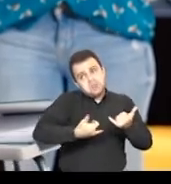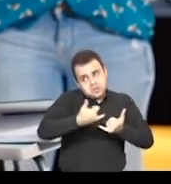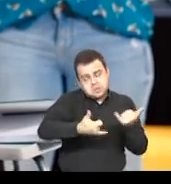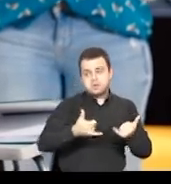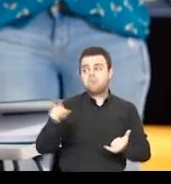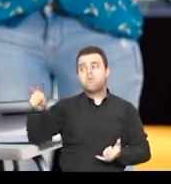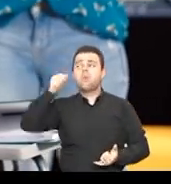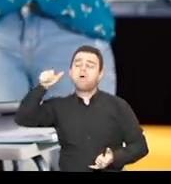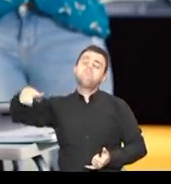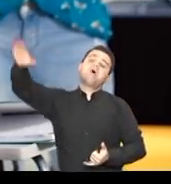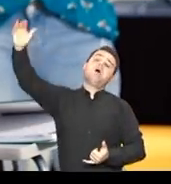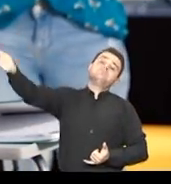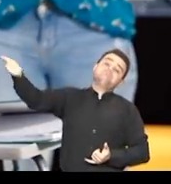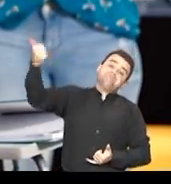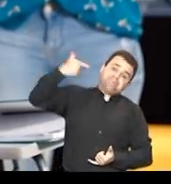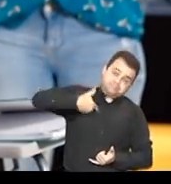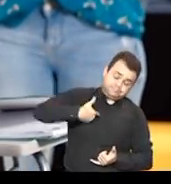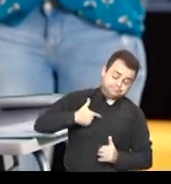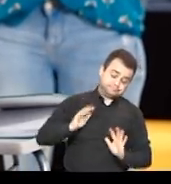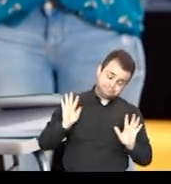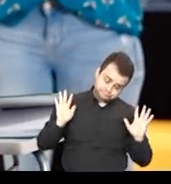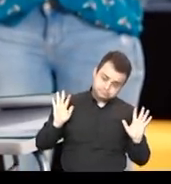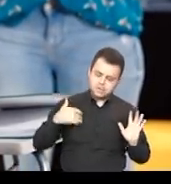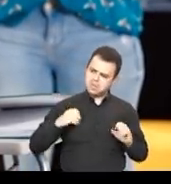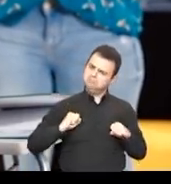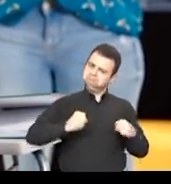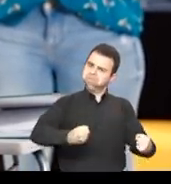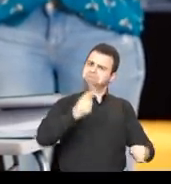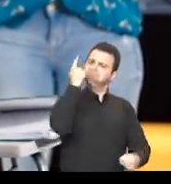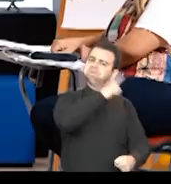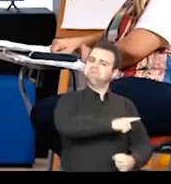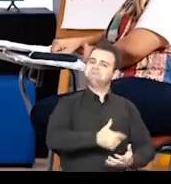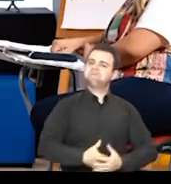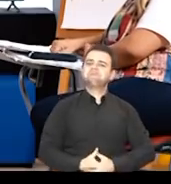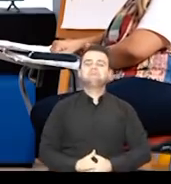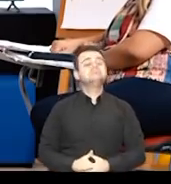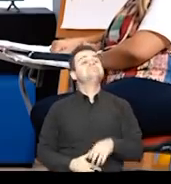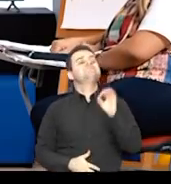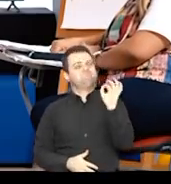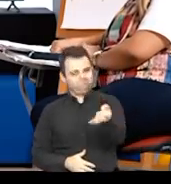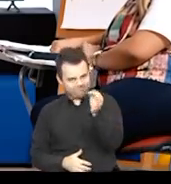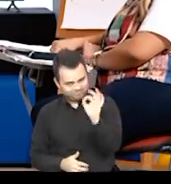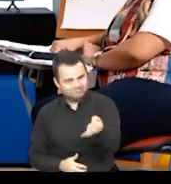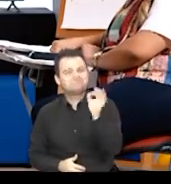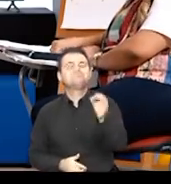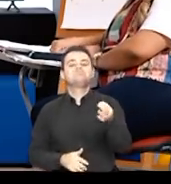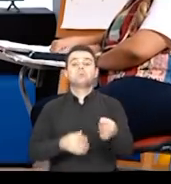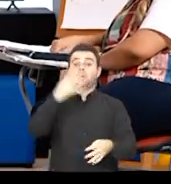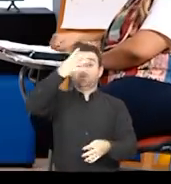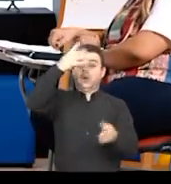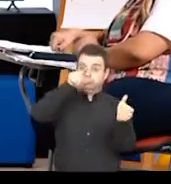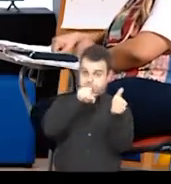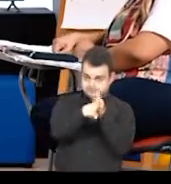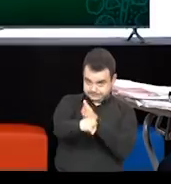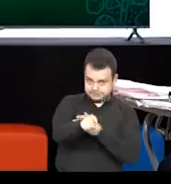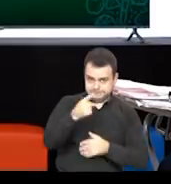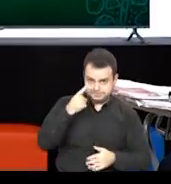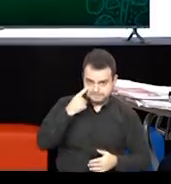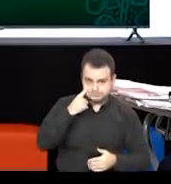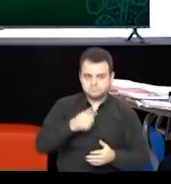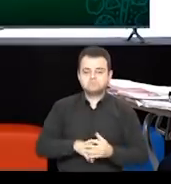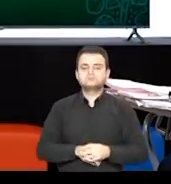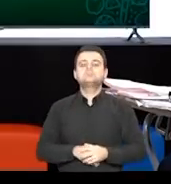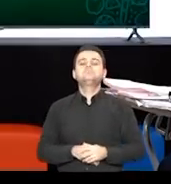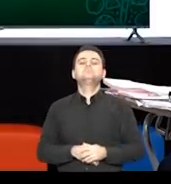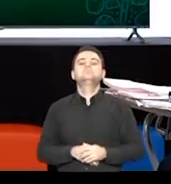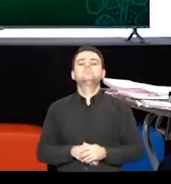A Inês é melhor do que eu nisso, mas eu dou conta. Isso mesmo. Quarta afirmativa.